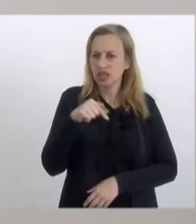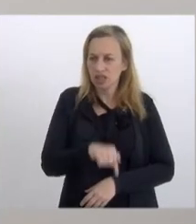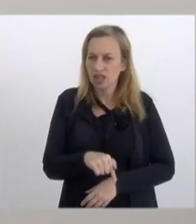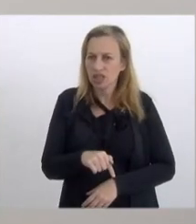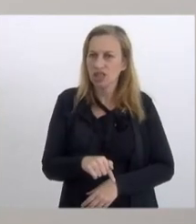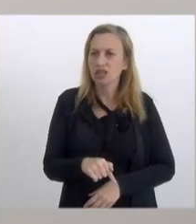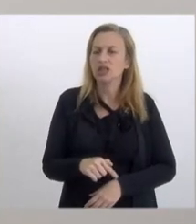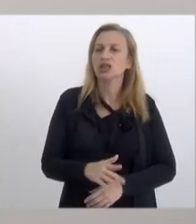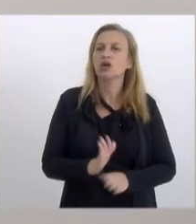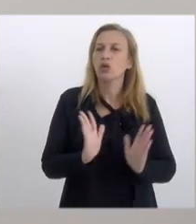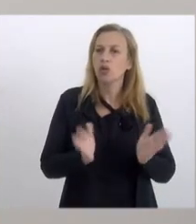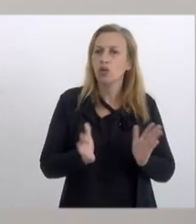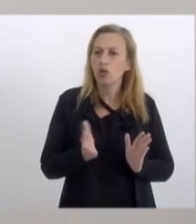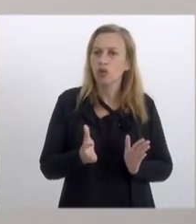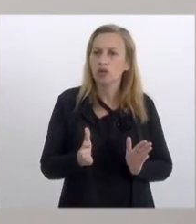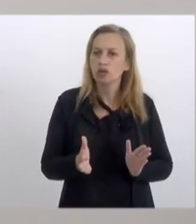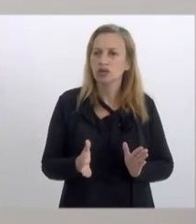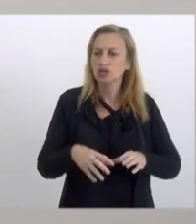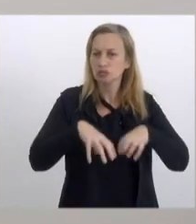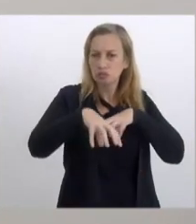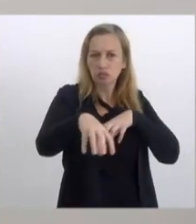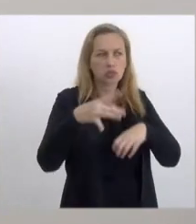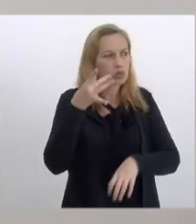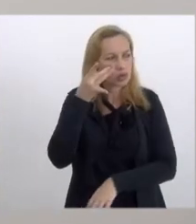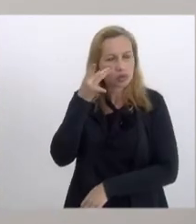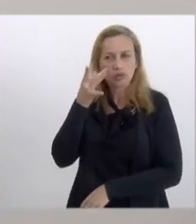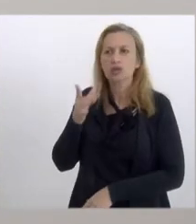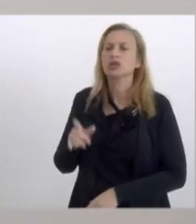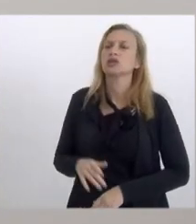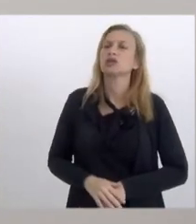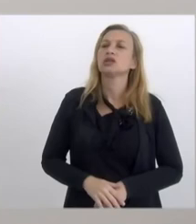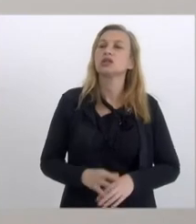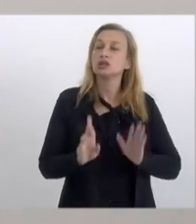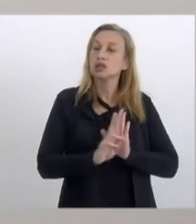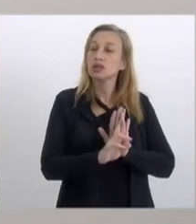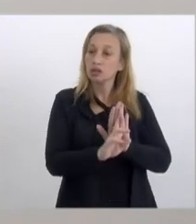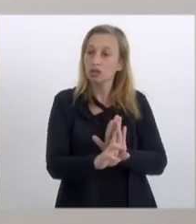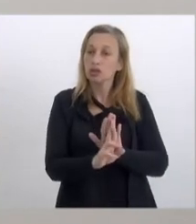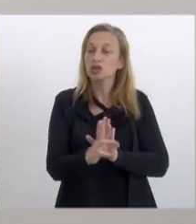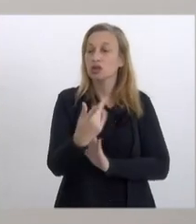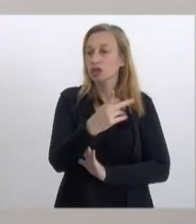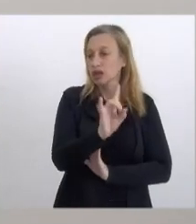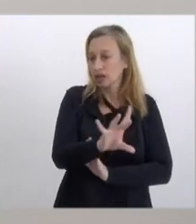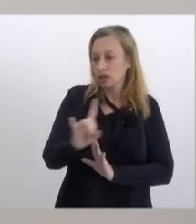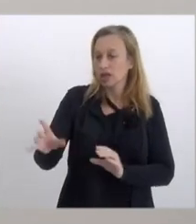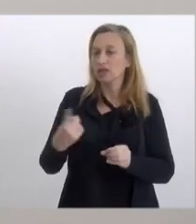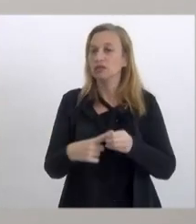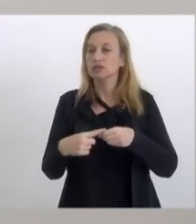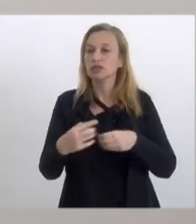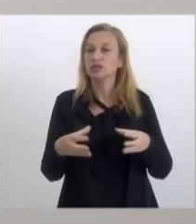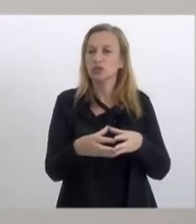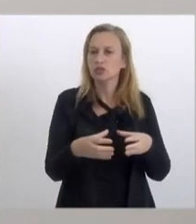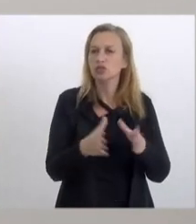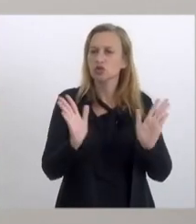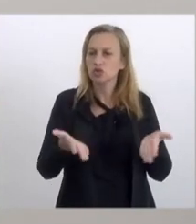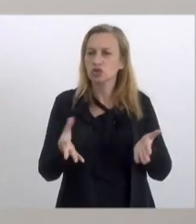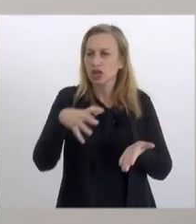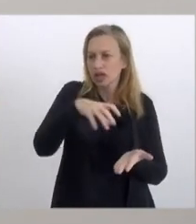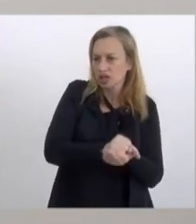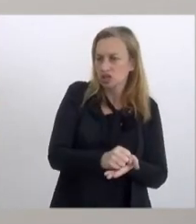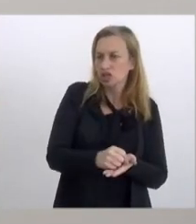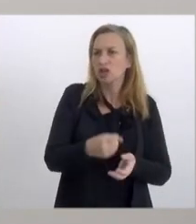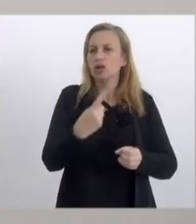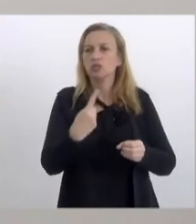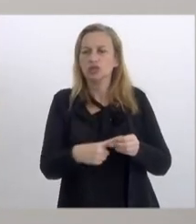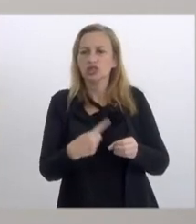aqui estivemos hoje, tanto de uma forma híbrida como de uma forma presencial, representando os seus municípios na nossa comissão de hoje. Vou aqui registrar o município